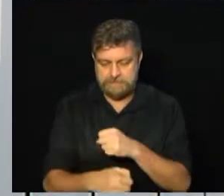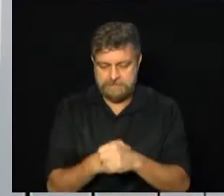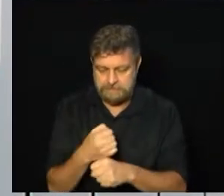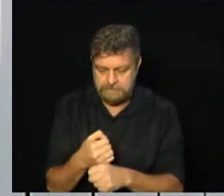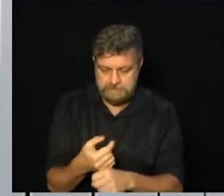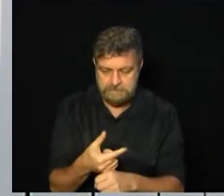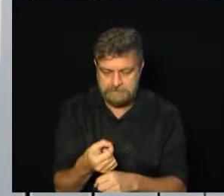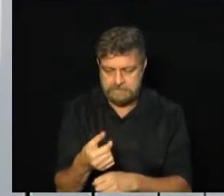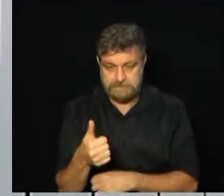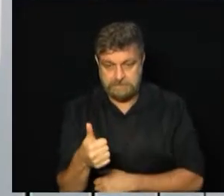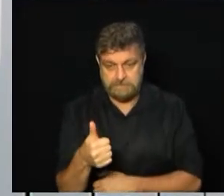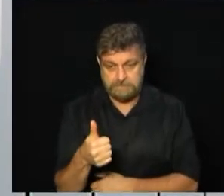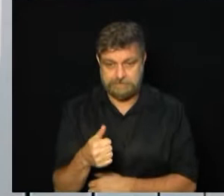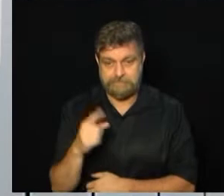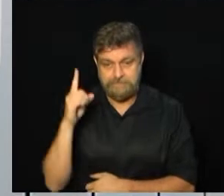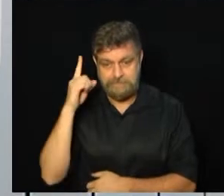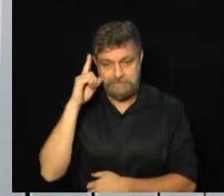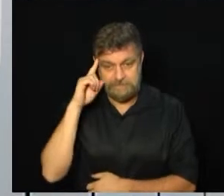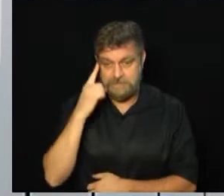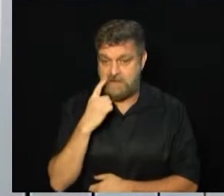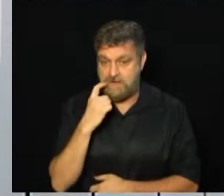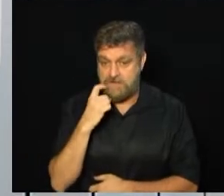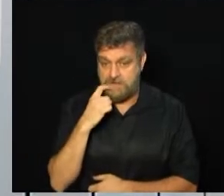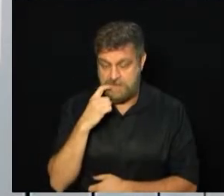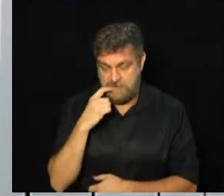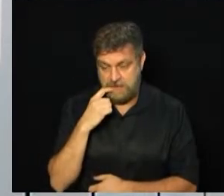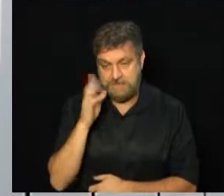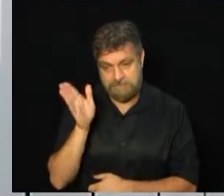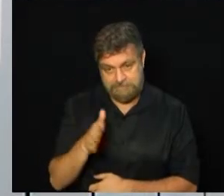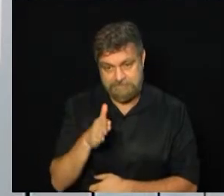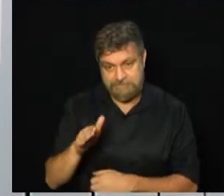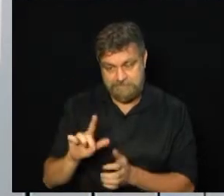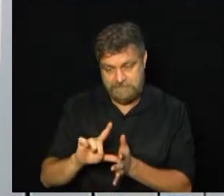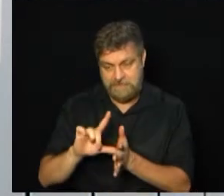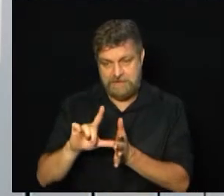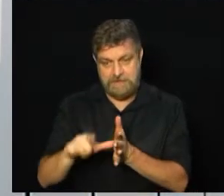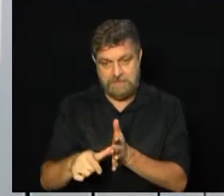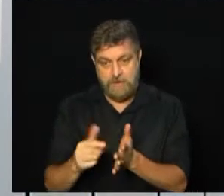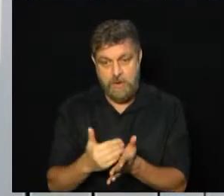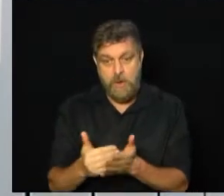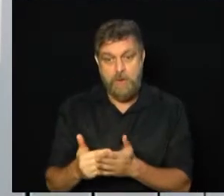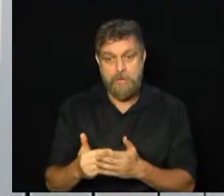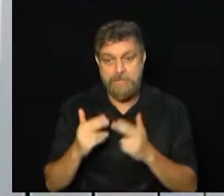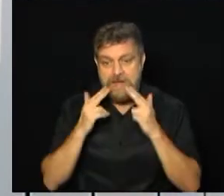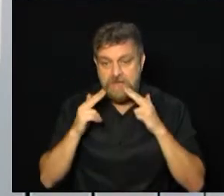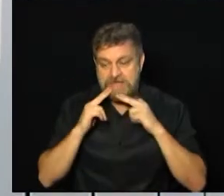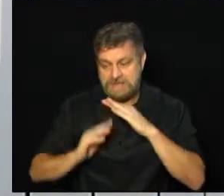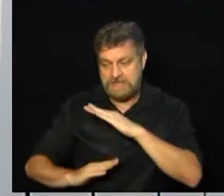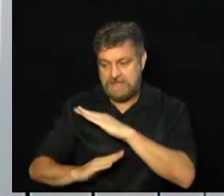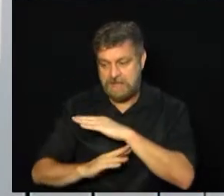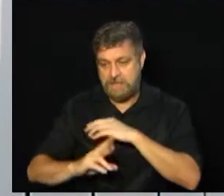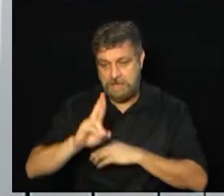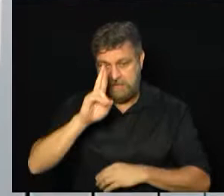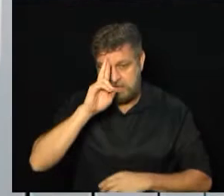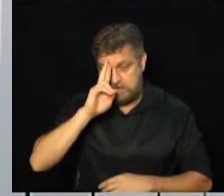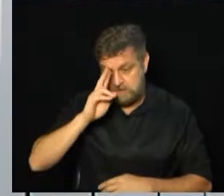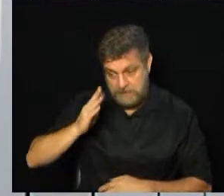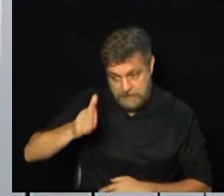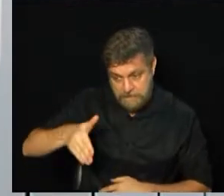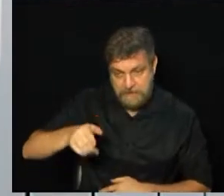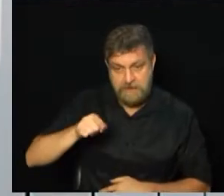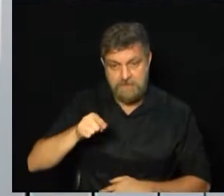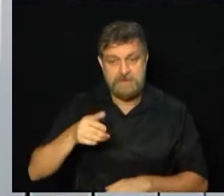2021, pós-feriado nacional. Começa agora o Câmara Notícia ao vivo, 12:30, e você